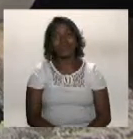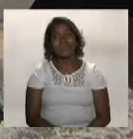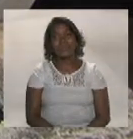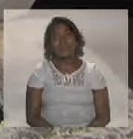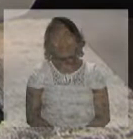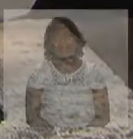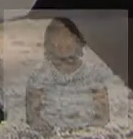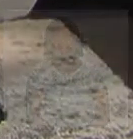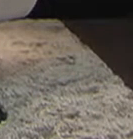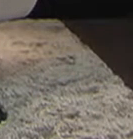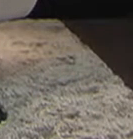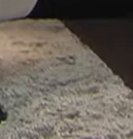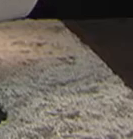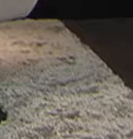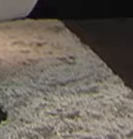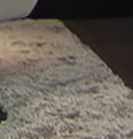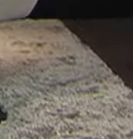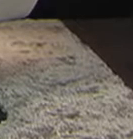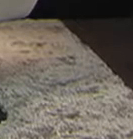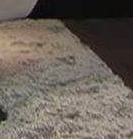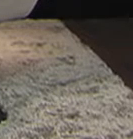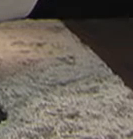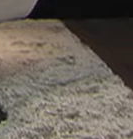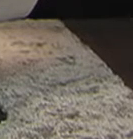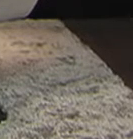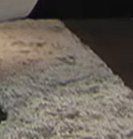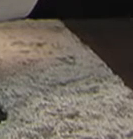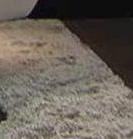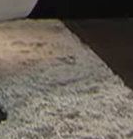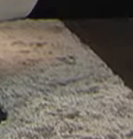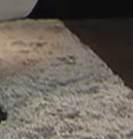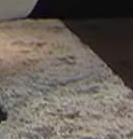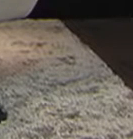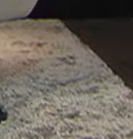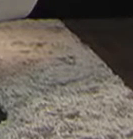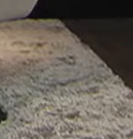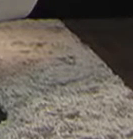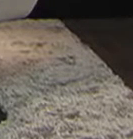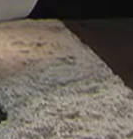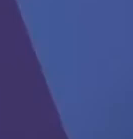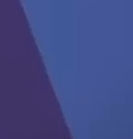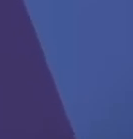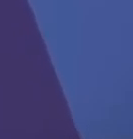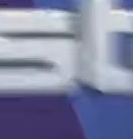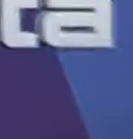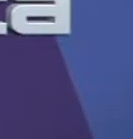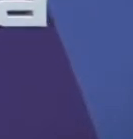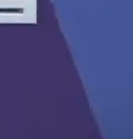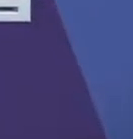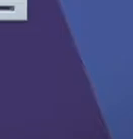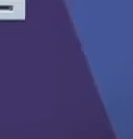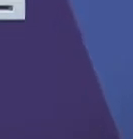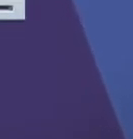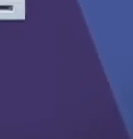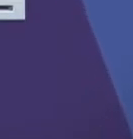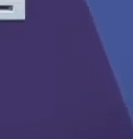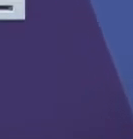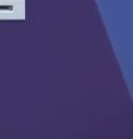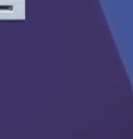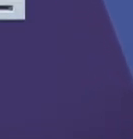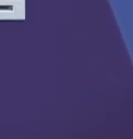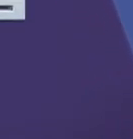acabando. Muito obrigada pela participação na Alerj Entrevista. Obrigada, é sempre muito bom estar aqui com vocês. E se você quiser